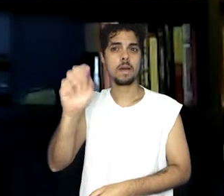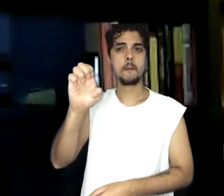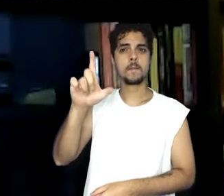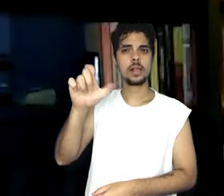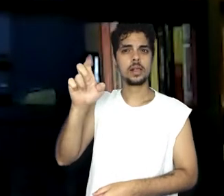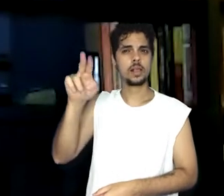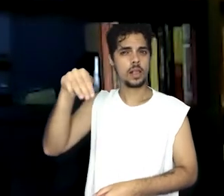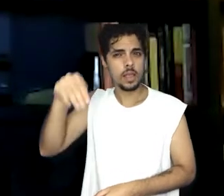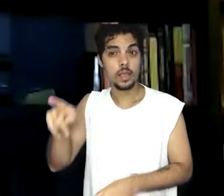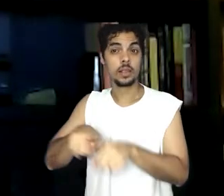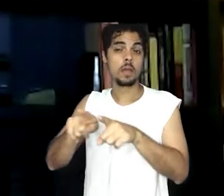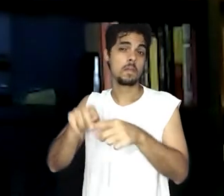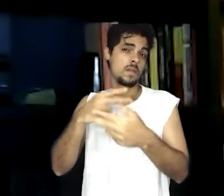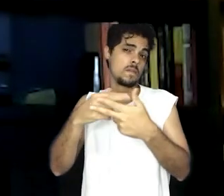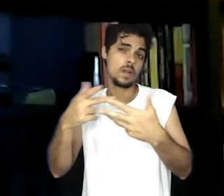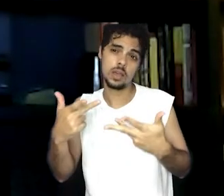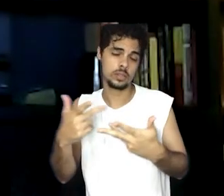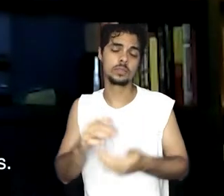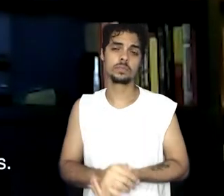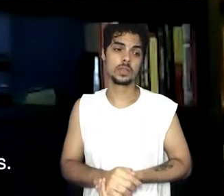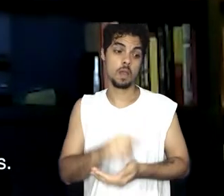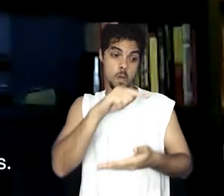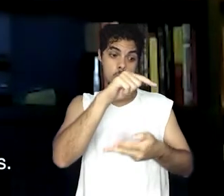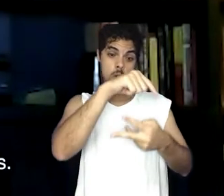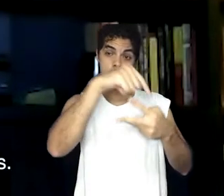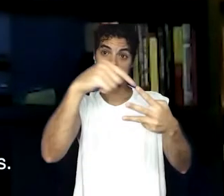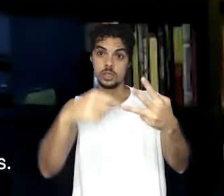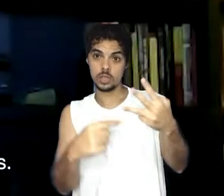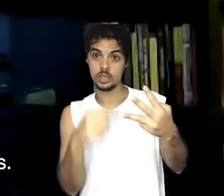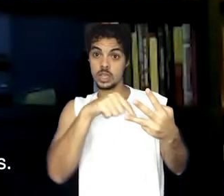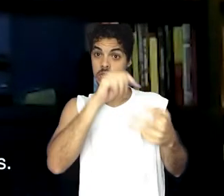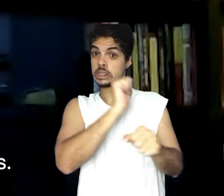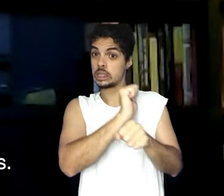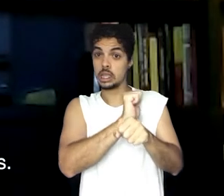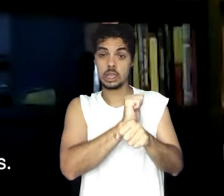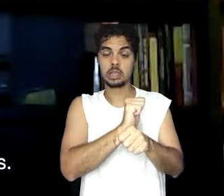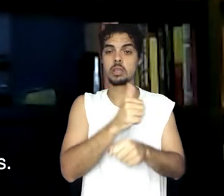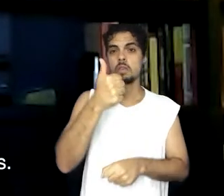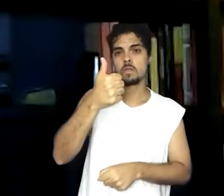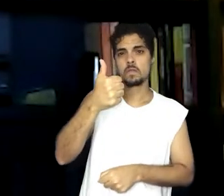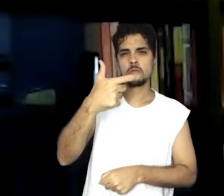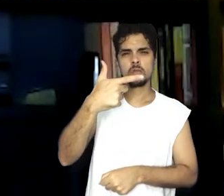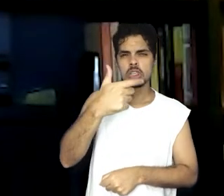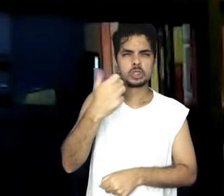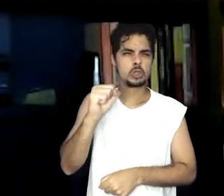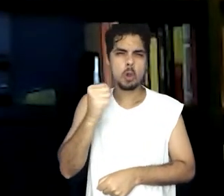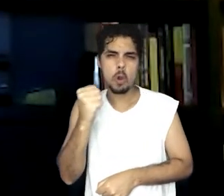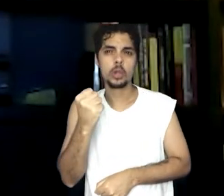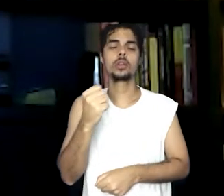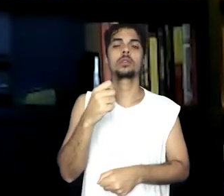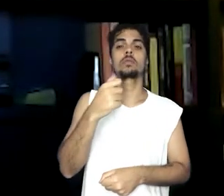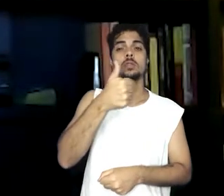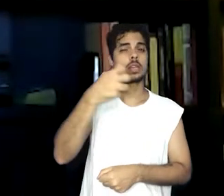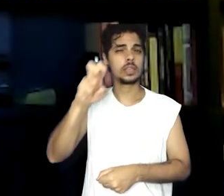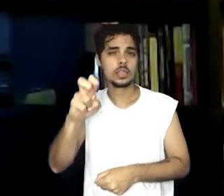Maranhão e Belém do Pará esses três estados tem seus próprios feriados em Dois de Julho